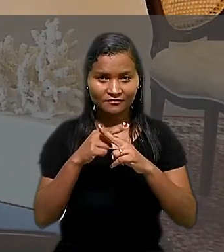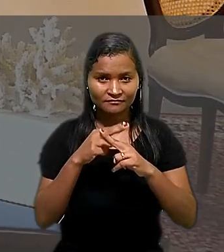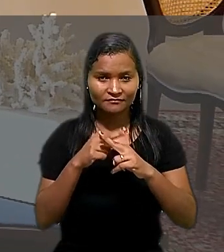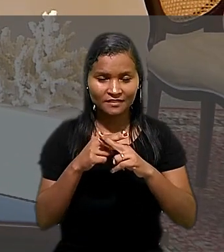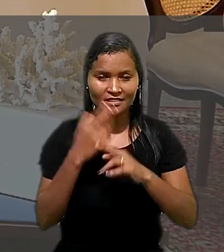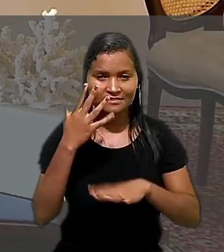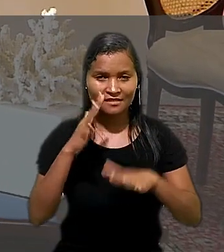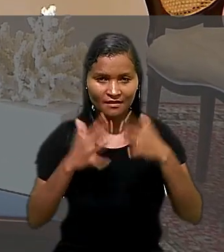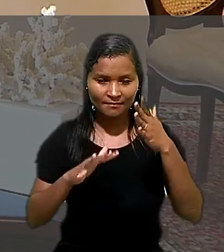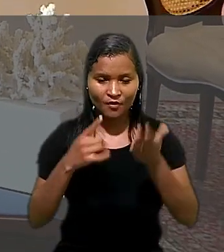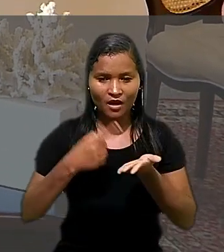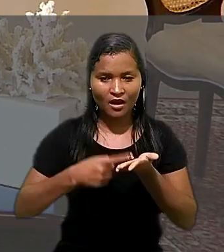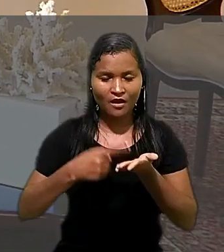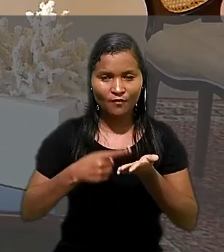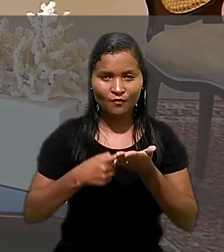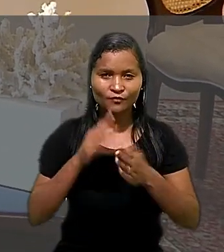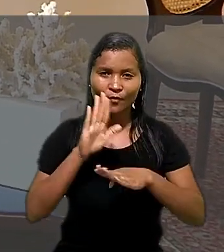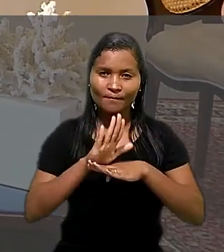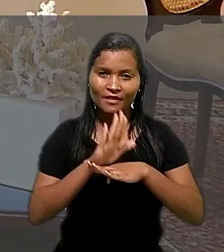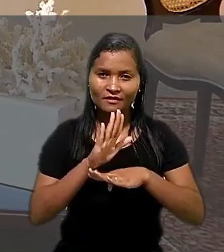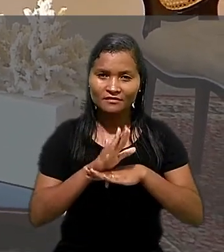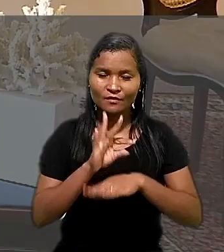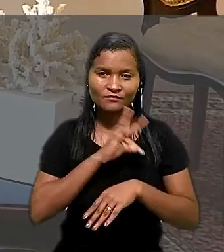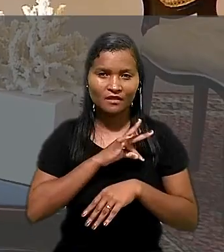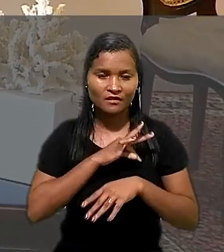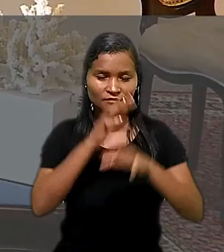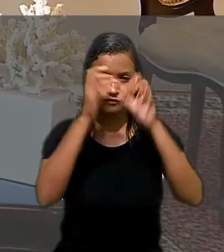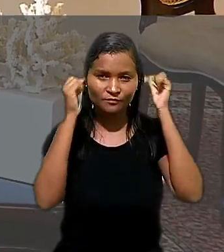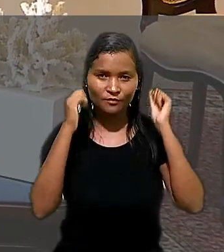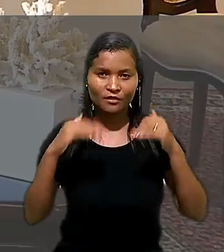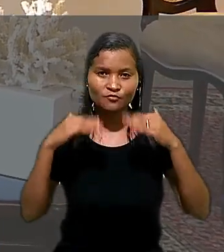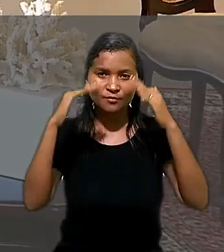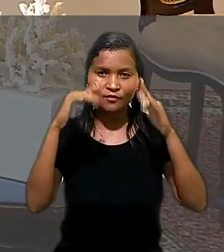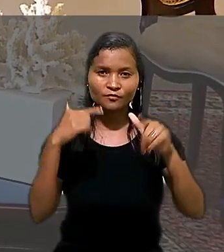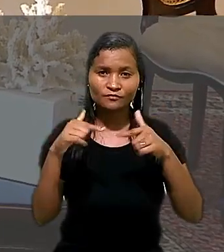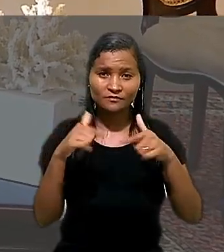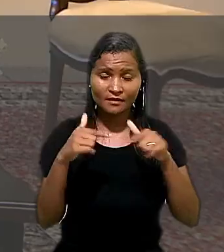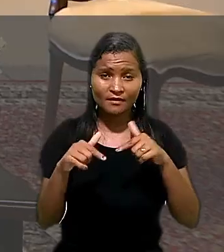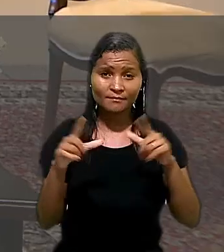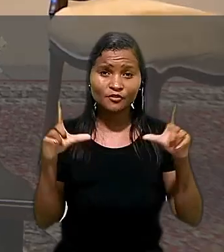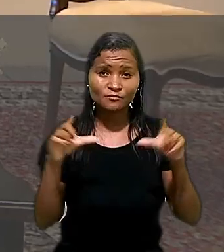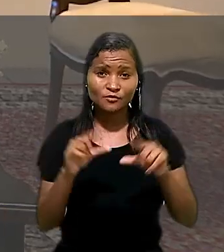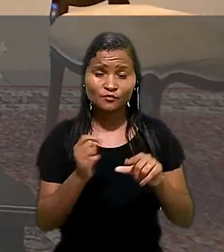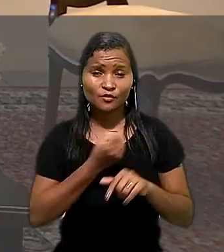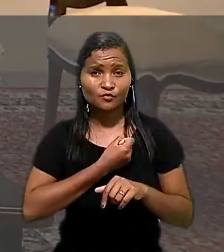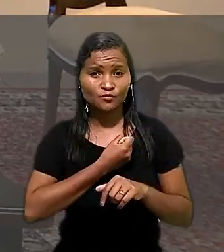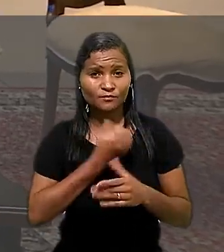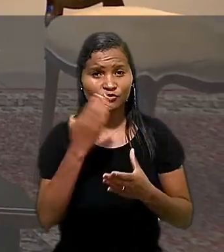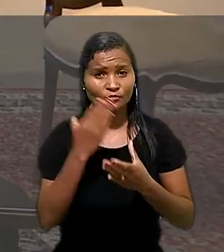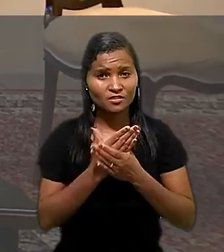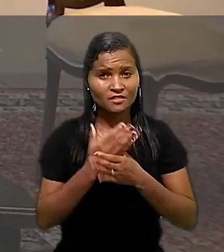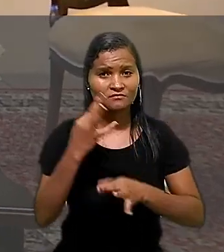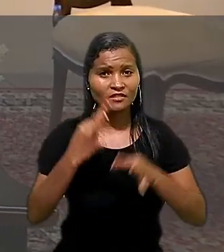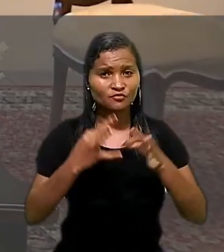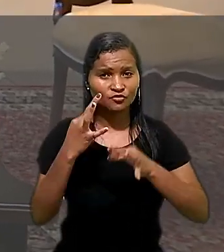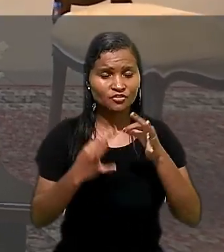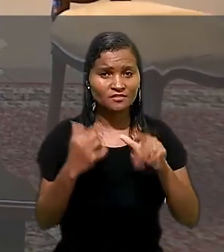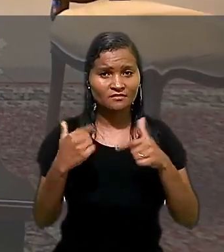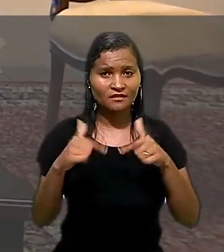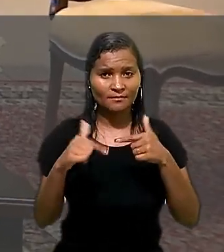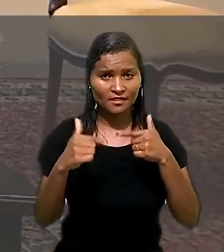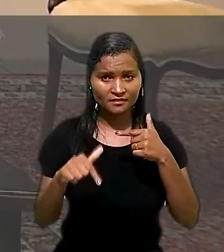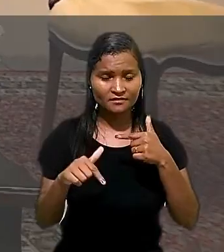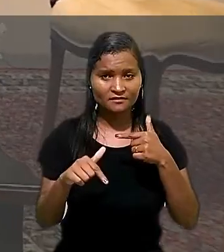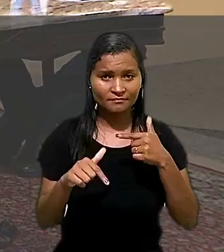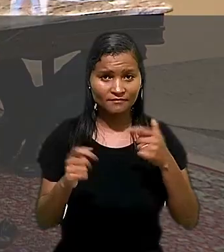A Caixa Econômica Federal celebrou acordo de cooperação técnica com o Tribunal Superior do Trabalho para reduzir o número de processos na